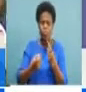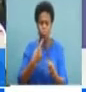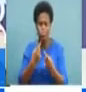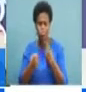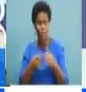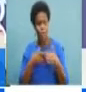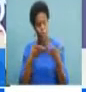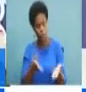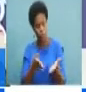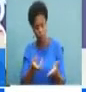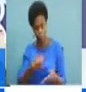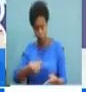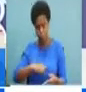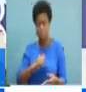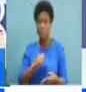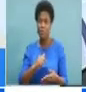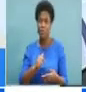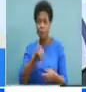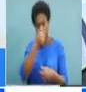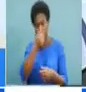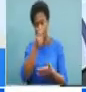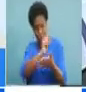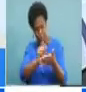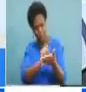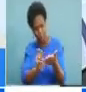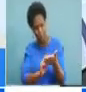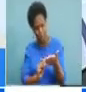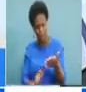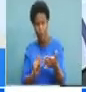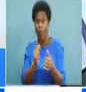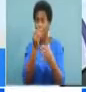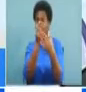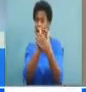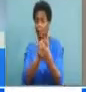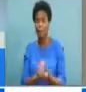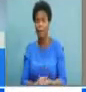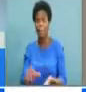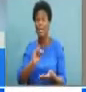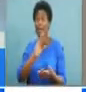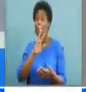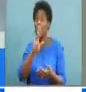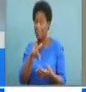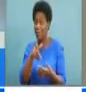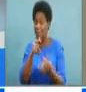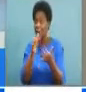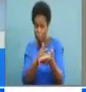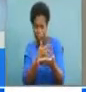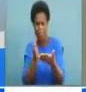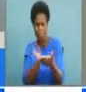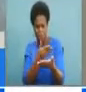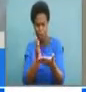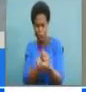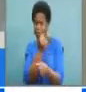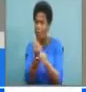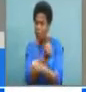que nos ajudaram a preencher o dossiê. Foram mais de 1000 páginas de muito trabalho de pesquisa, de levantamentos e